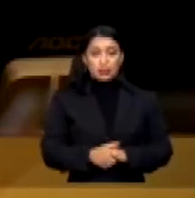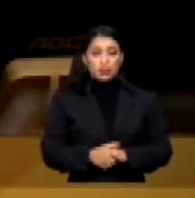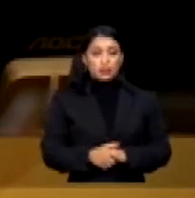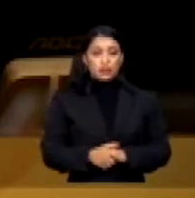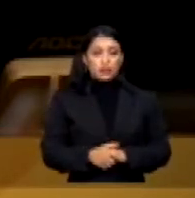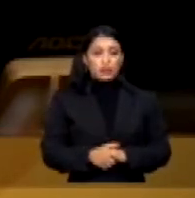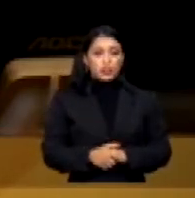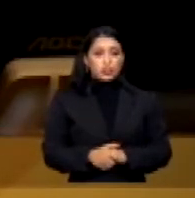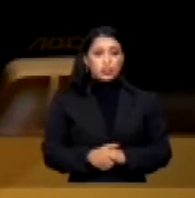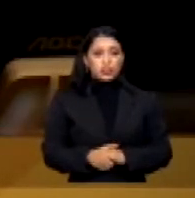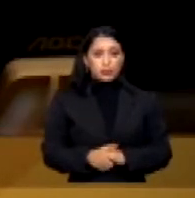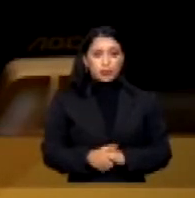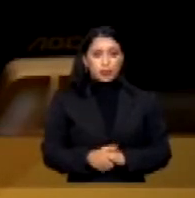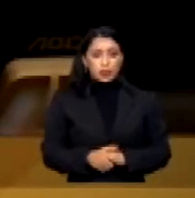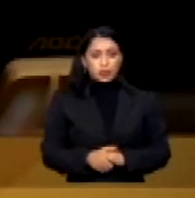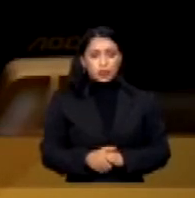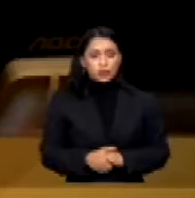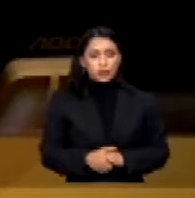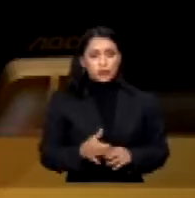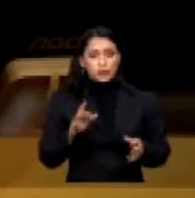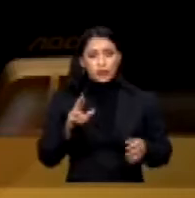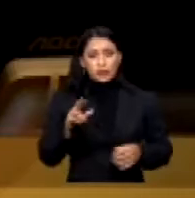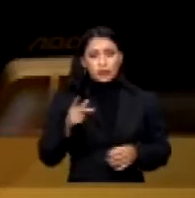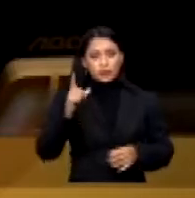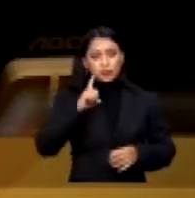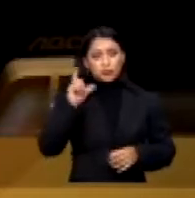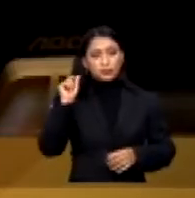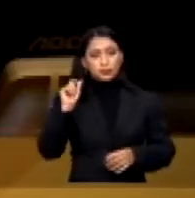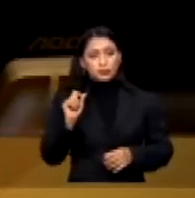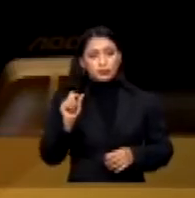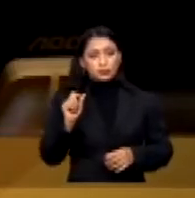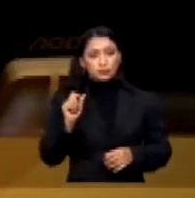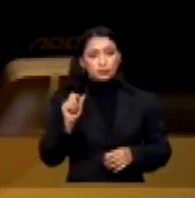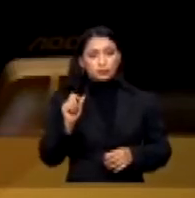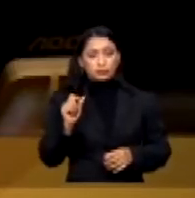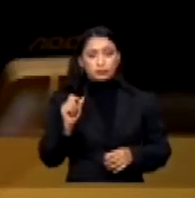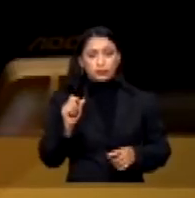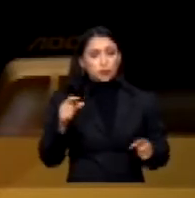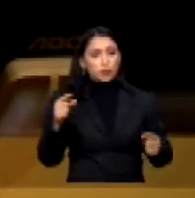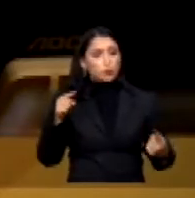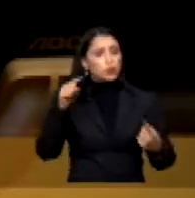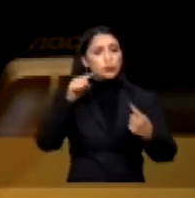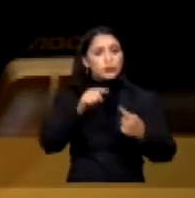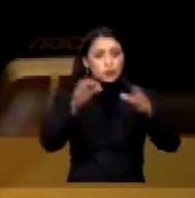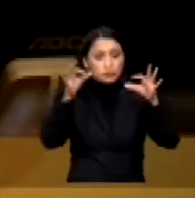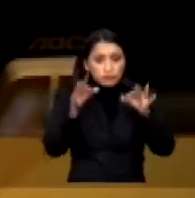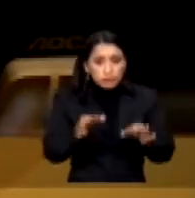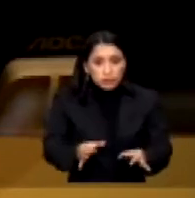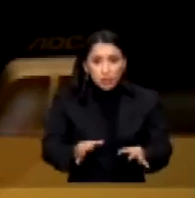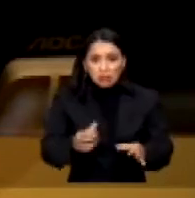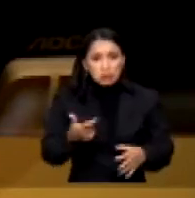Fishing Expedition. Não confundamos uma prática equivocada com um veículo adequado.